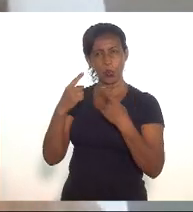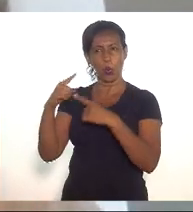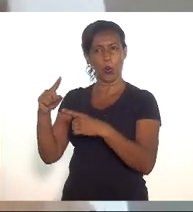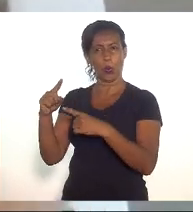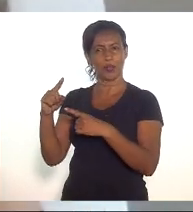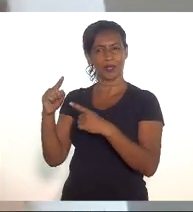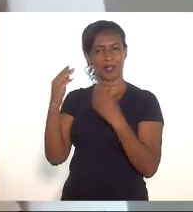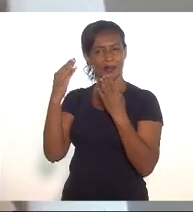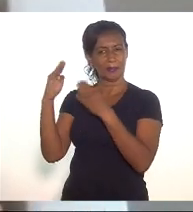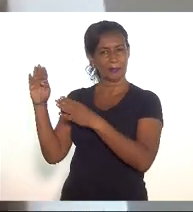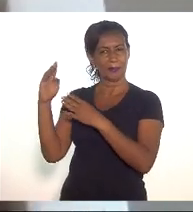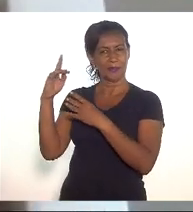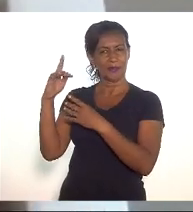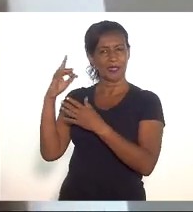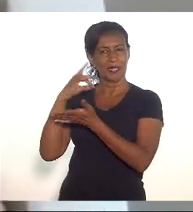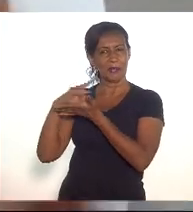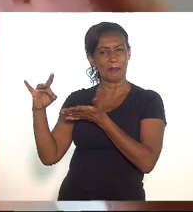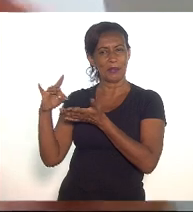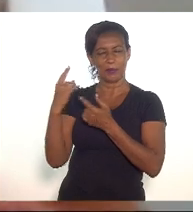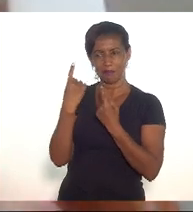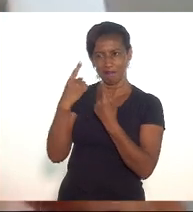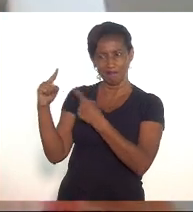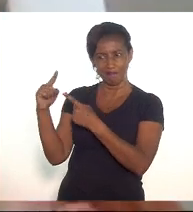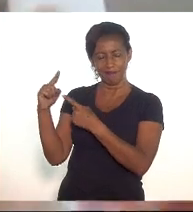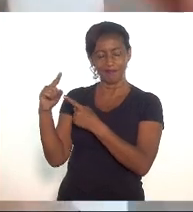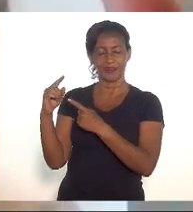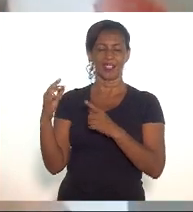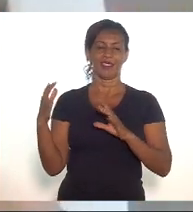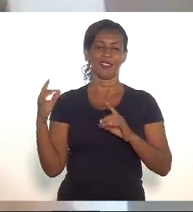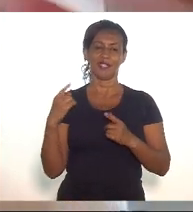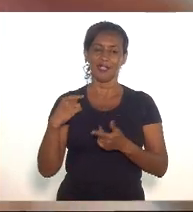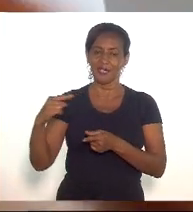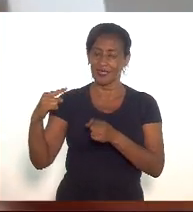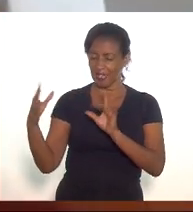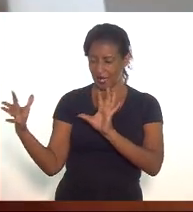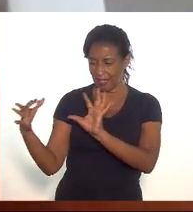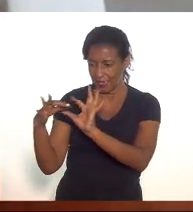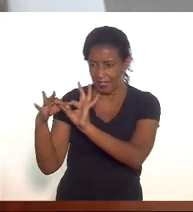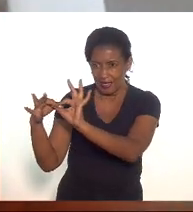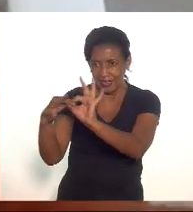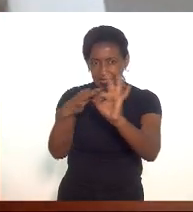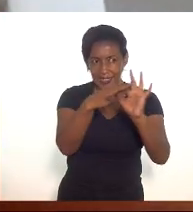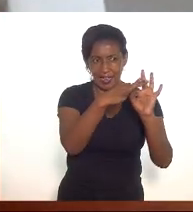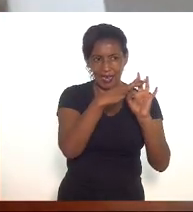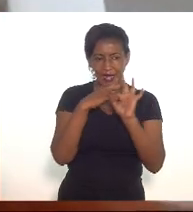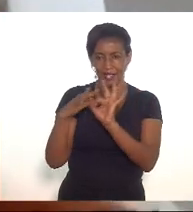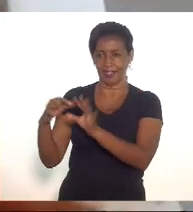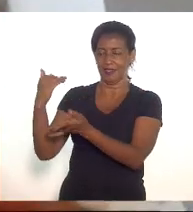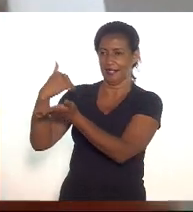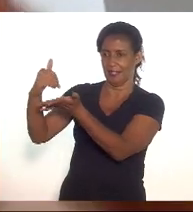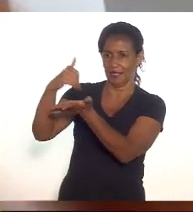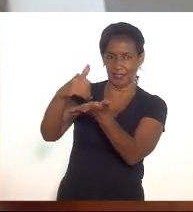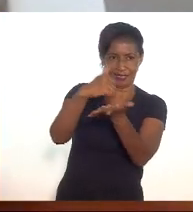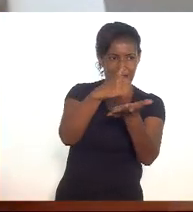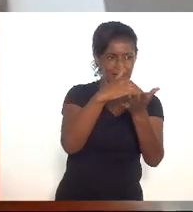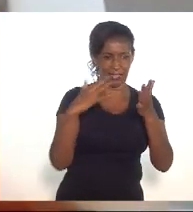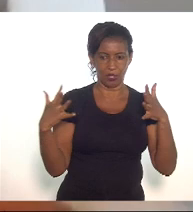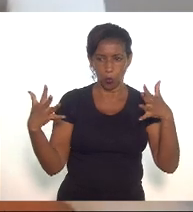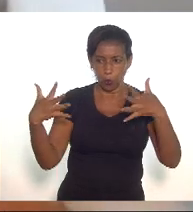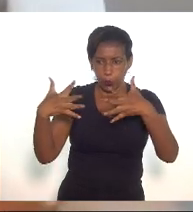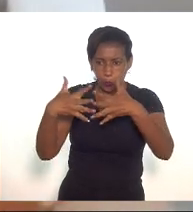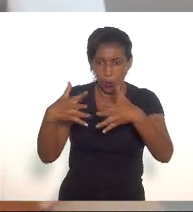próximo, que é da liga nas secretarias, criar interdisciplinaridade entre elas,